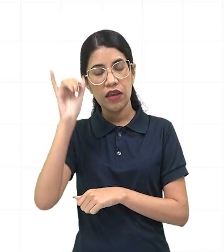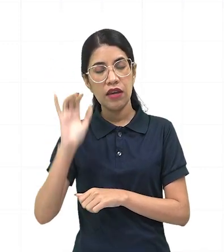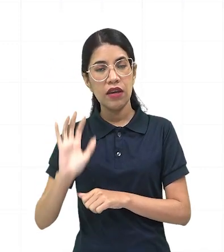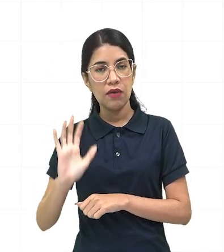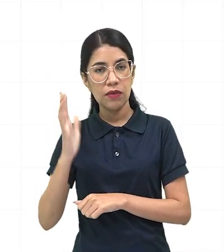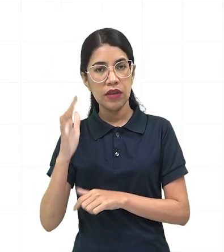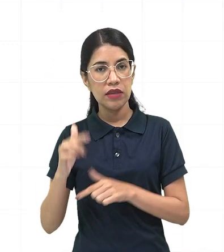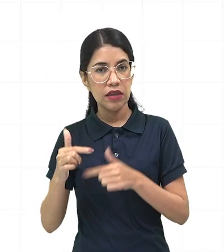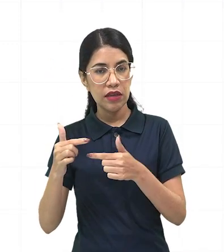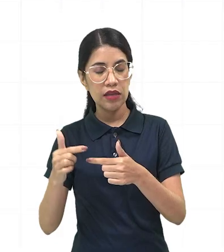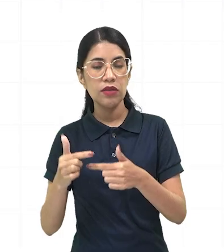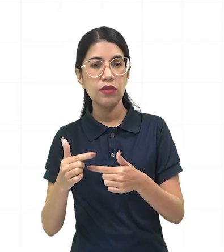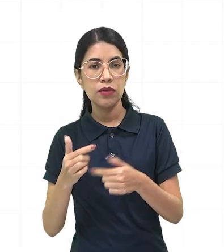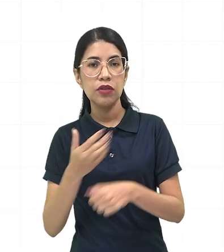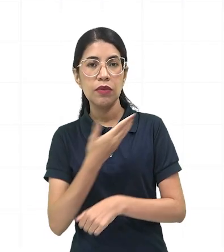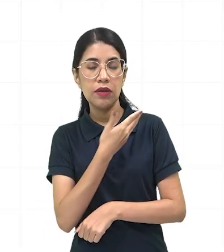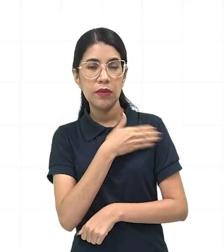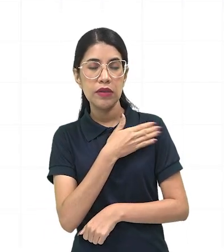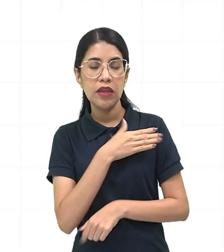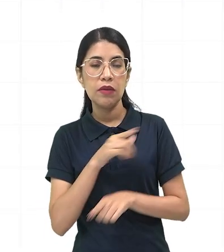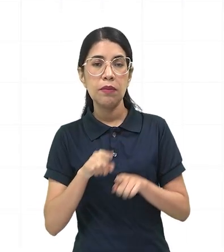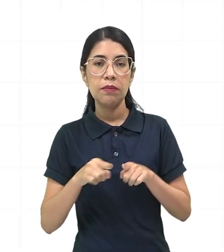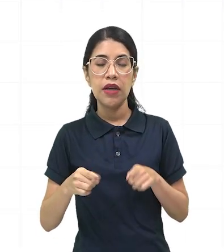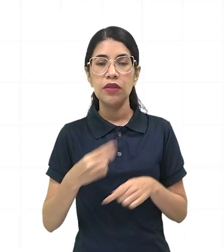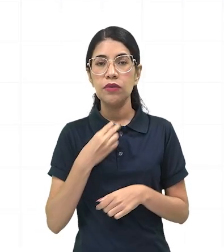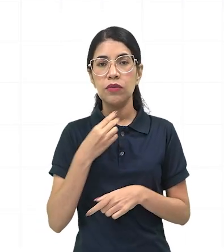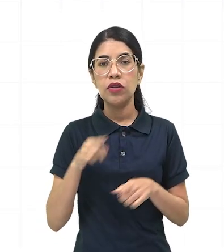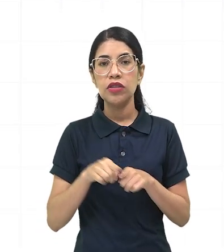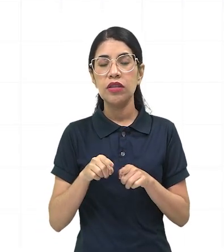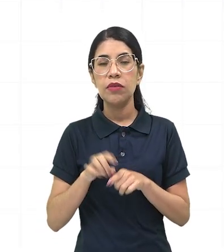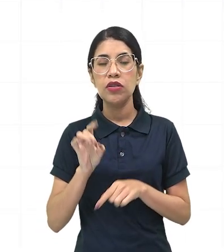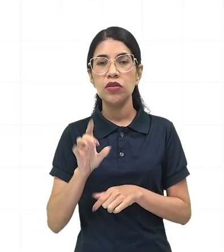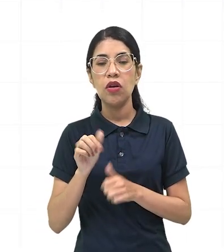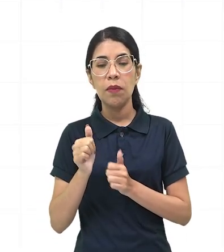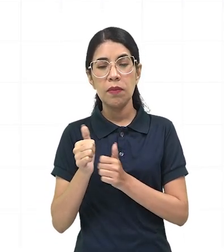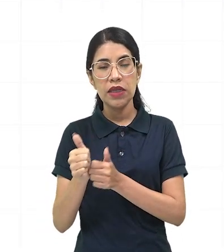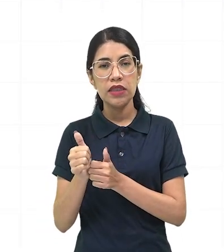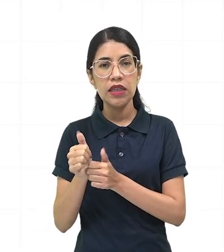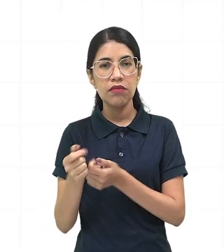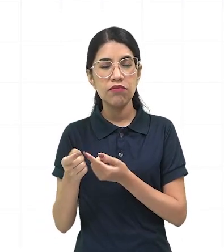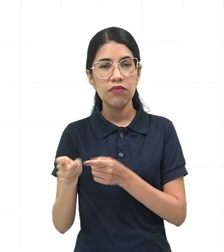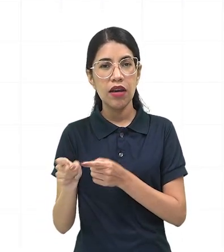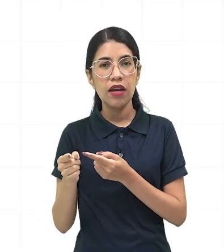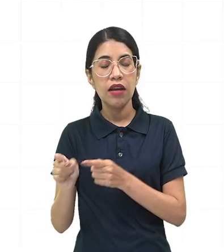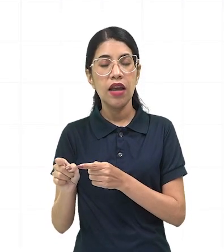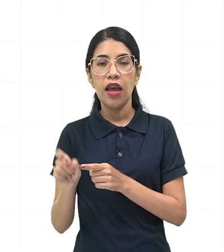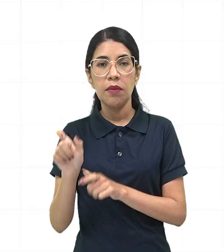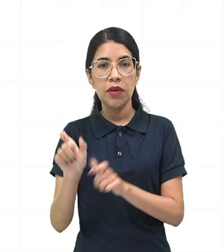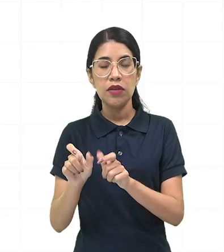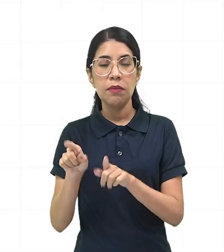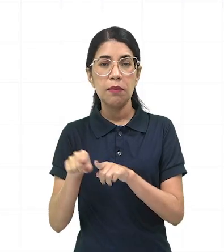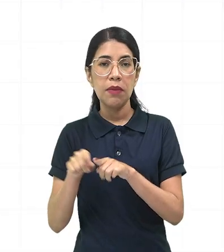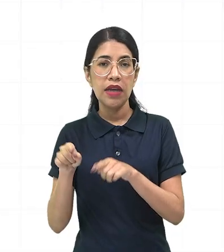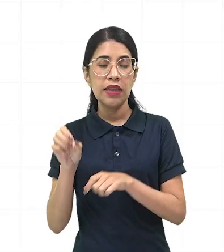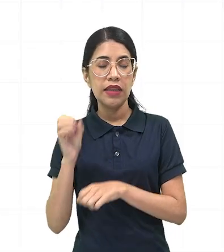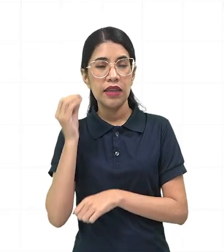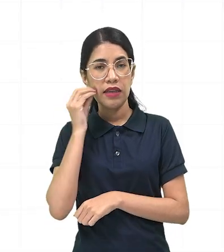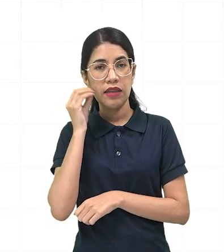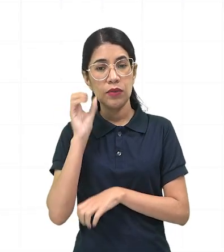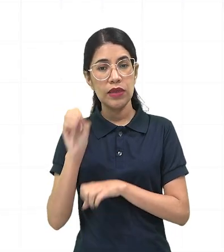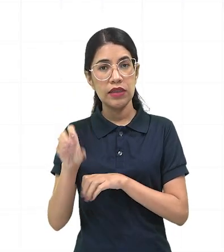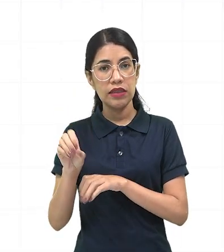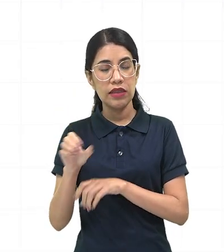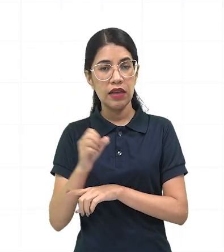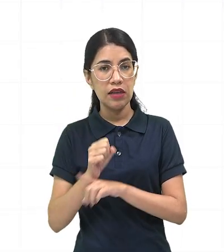se proliferem, mas, ao mesmo tempo, não pode parecer que ele está perseguindo essas pessoas, mas ele está tentando educar